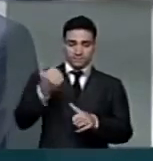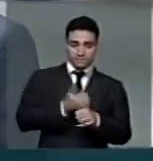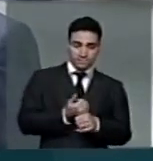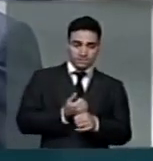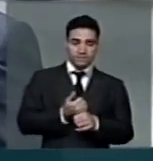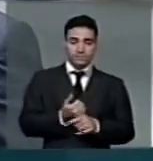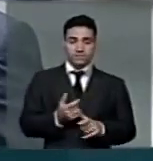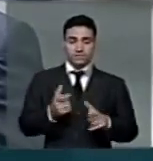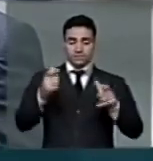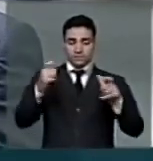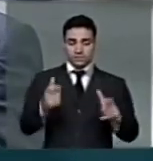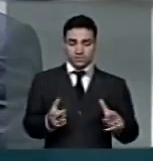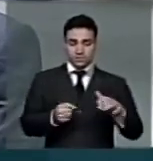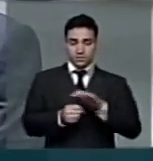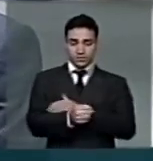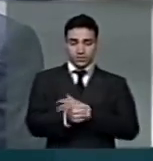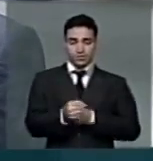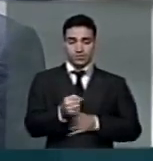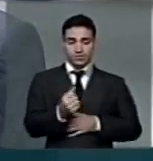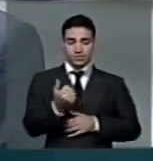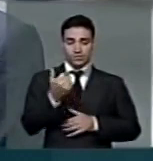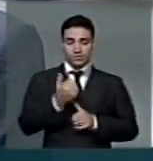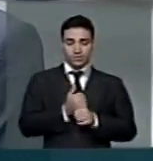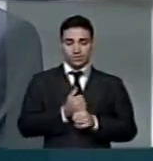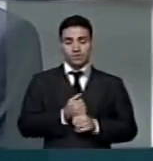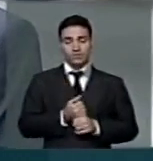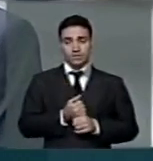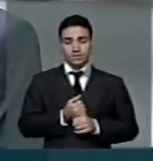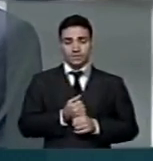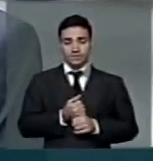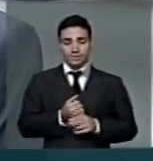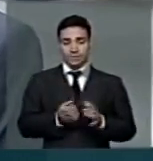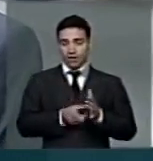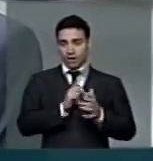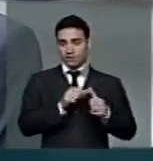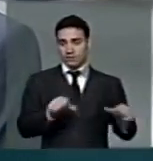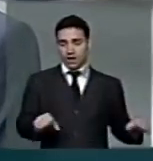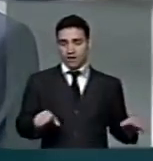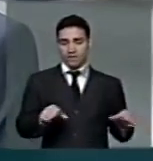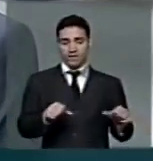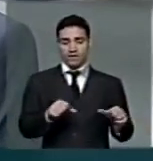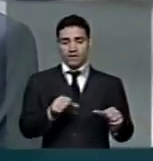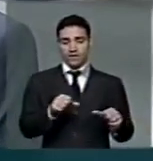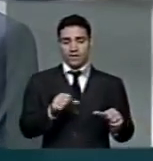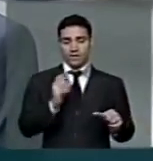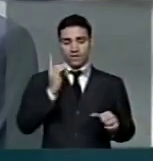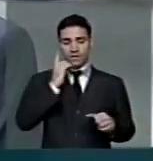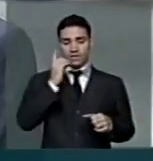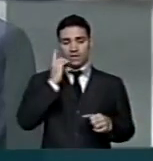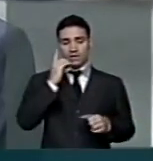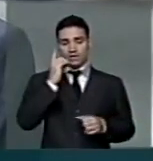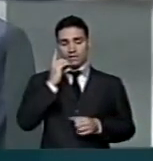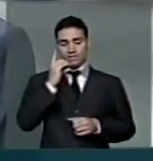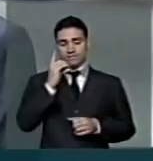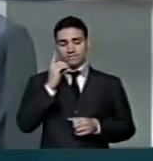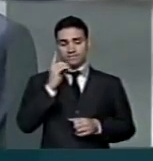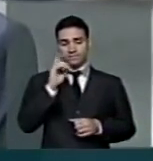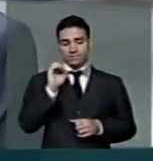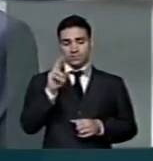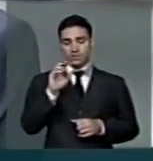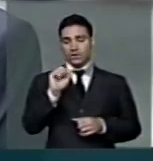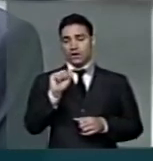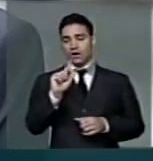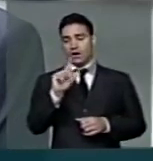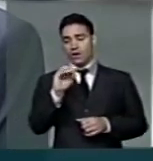espaço de mandato que era do nosso ilustre deputado doutor